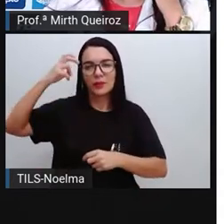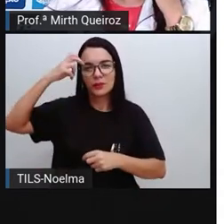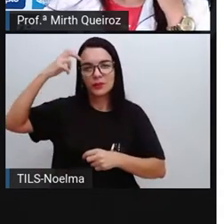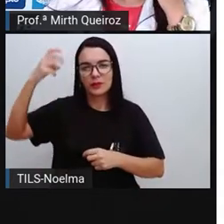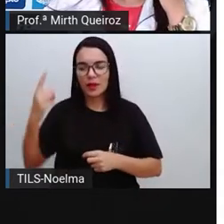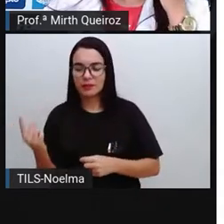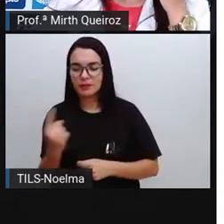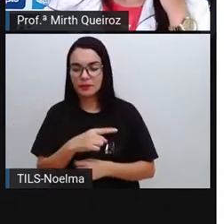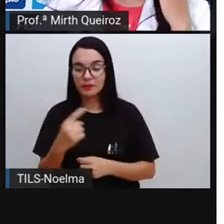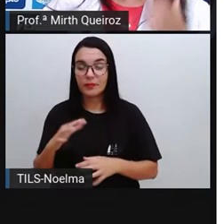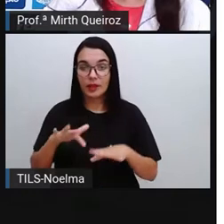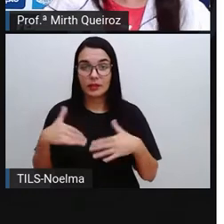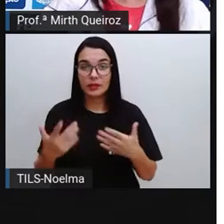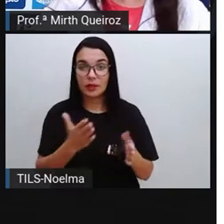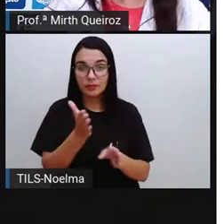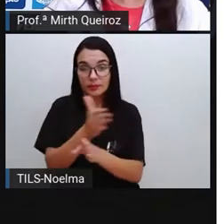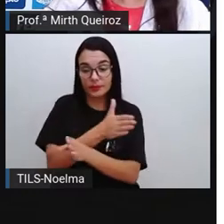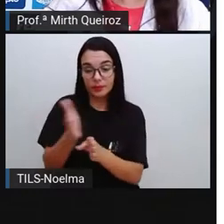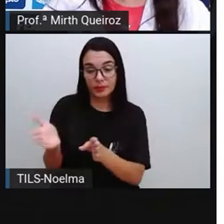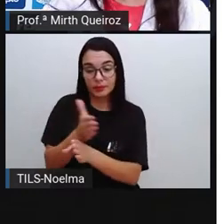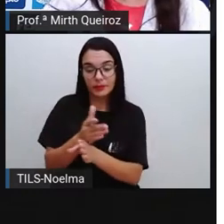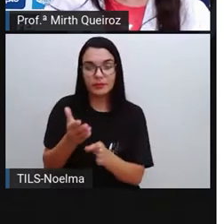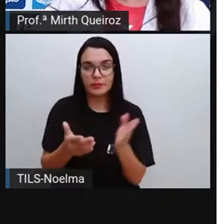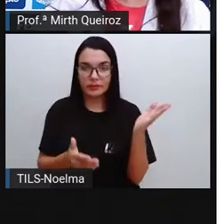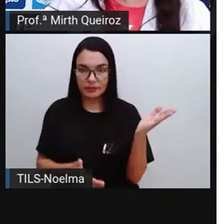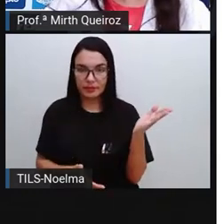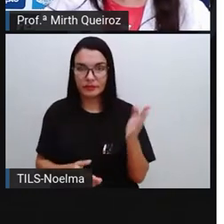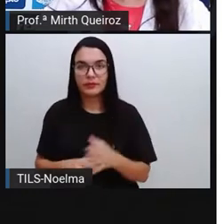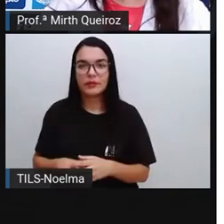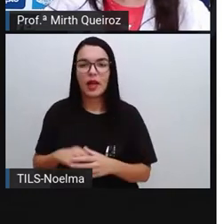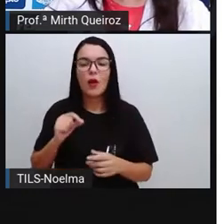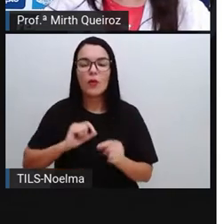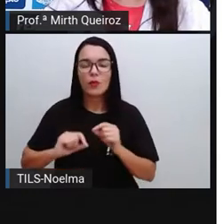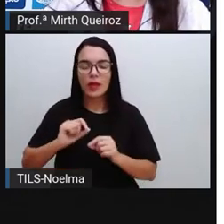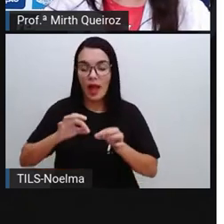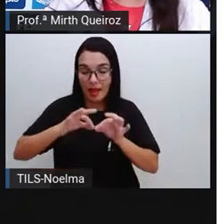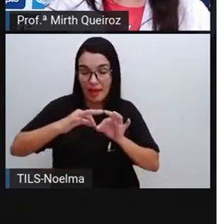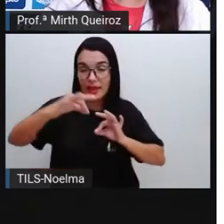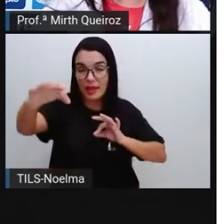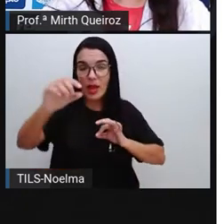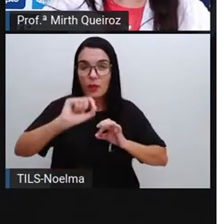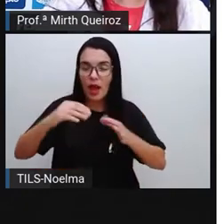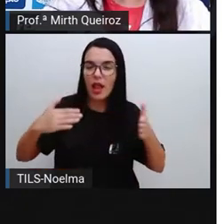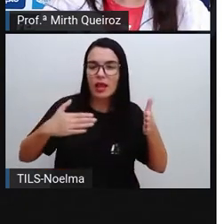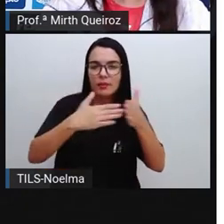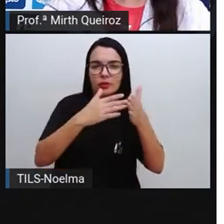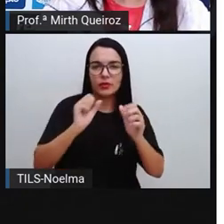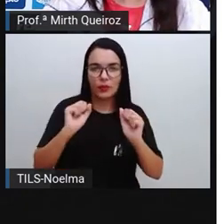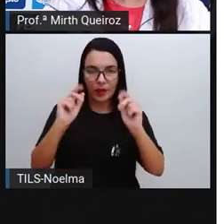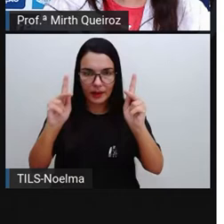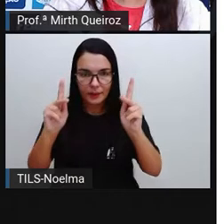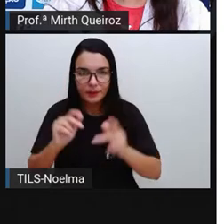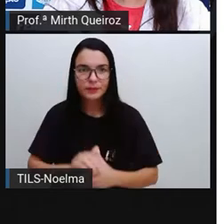Então, fronteira seria a faixa de terra. A linha que divide seria limite, certo?